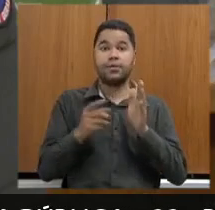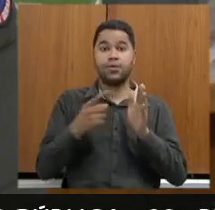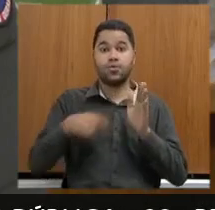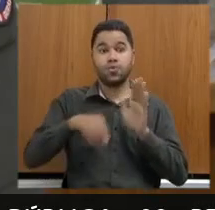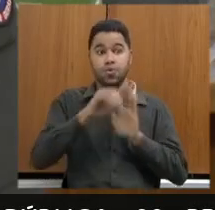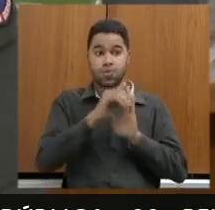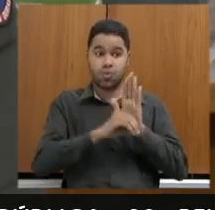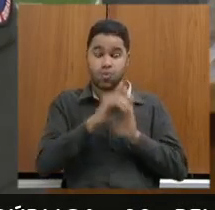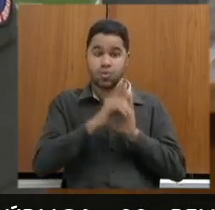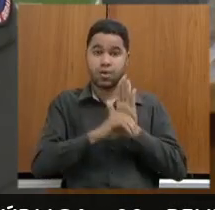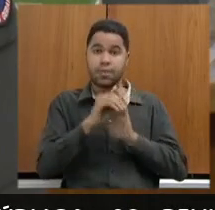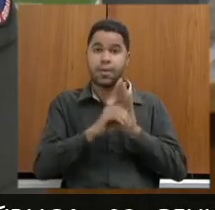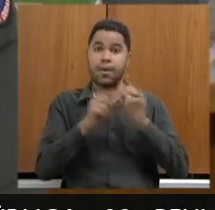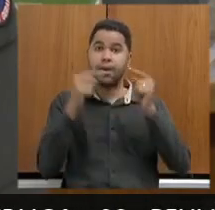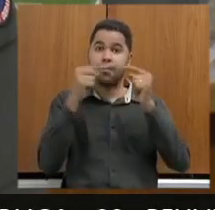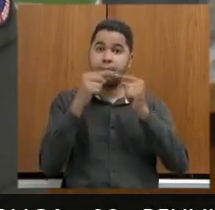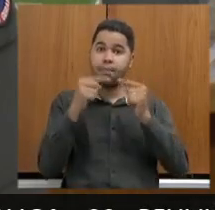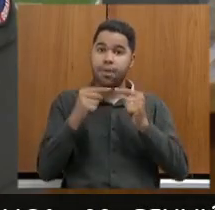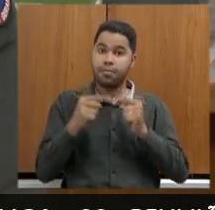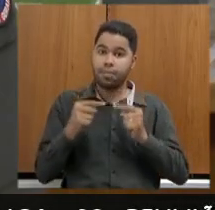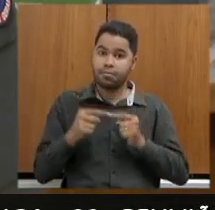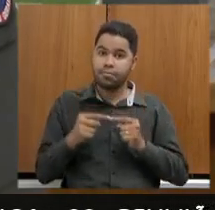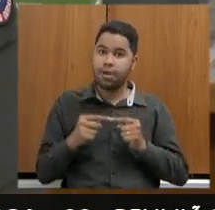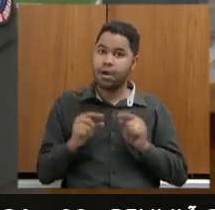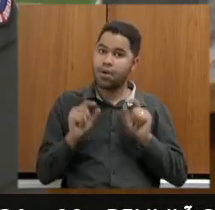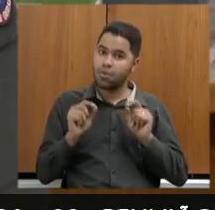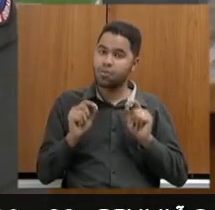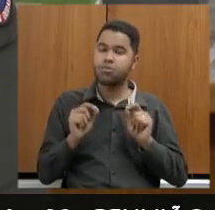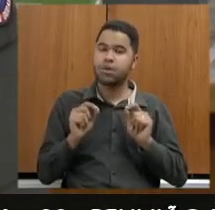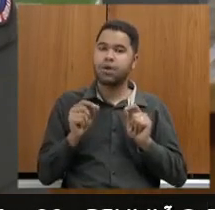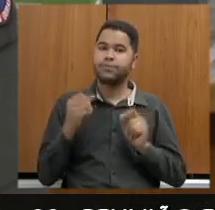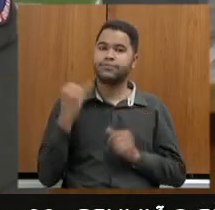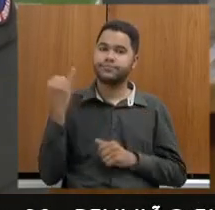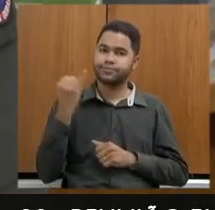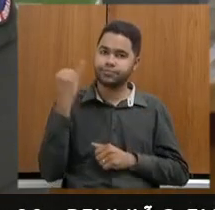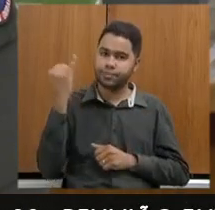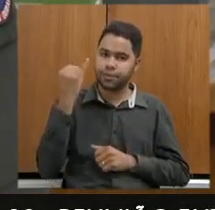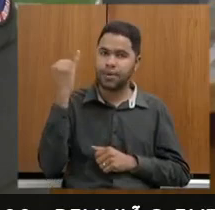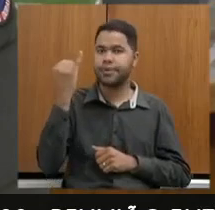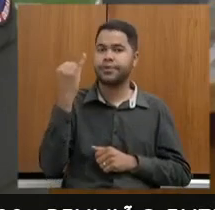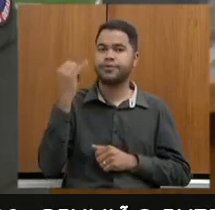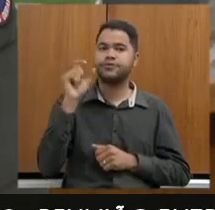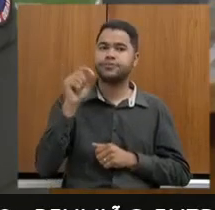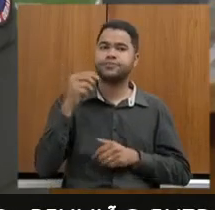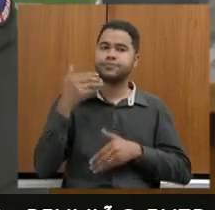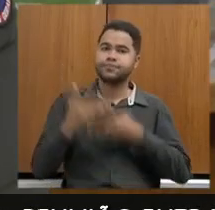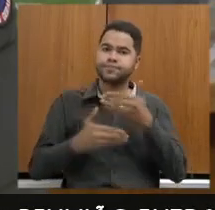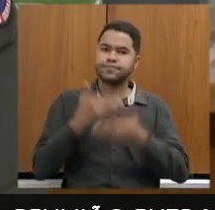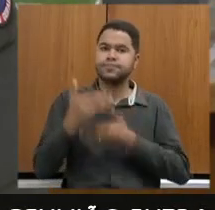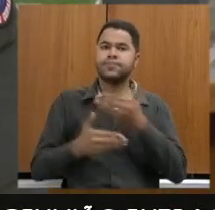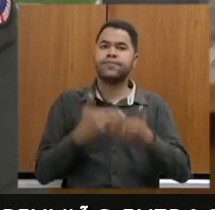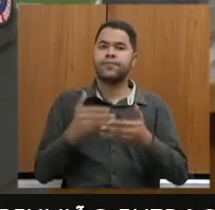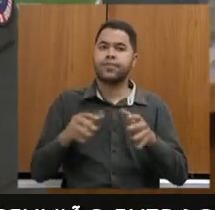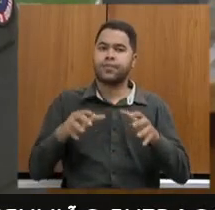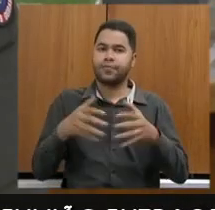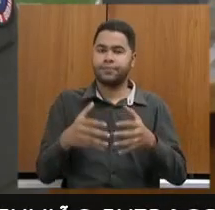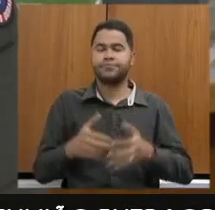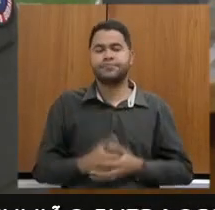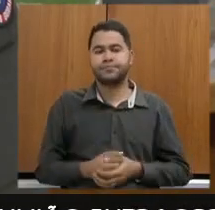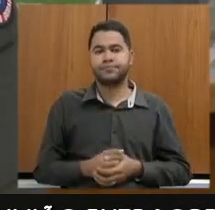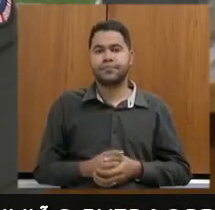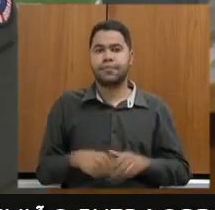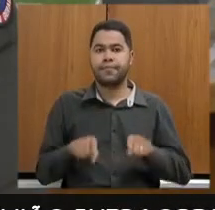orçamento com recursos alternativos seja fundamental para o desenvolvimento da Corporação